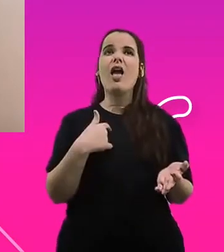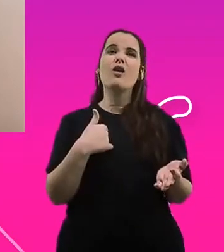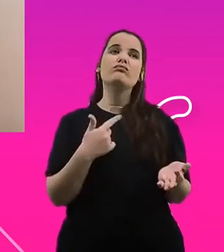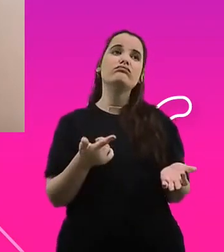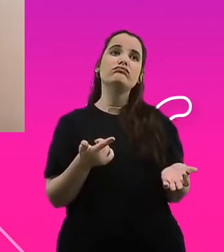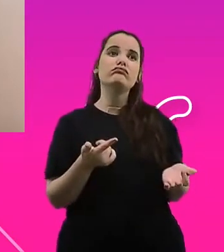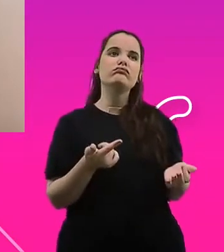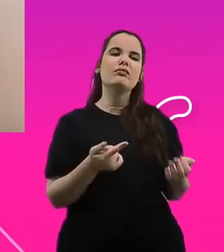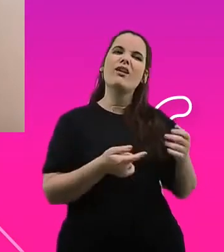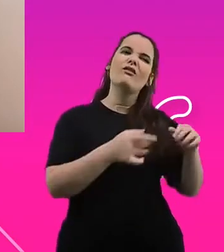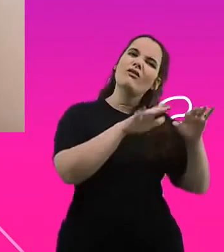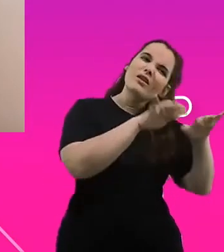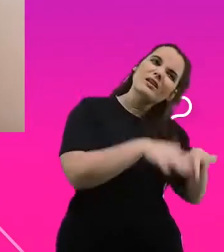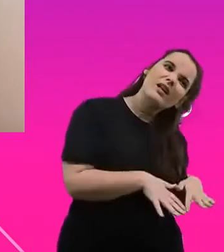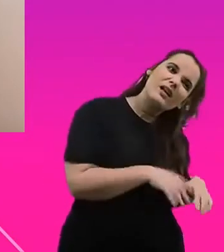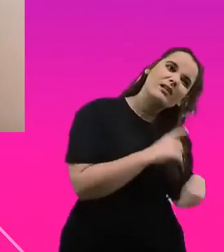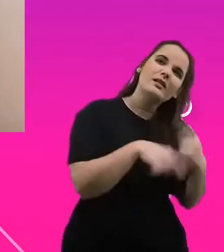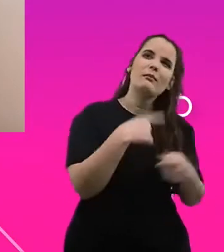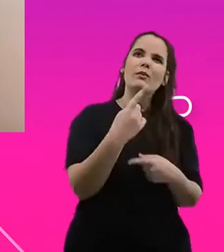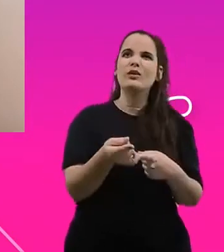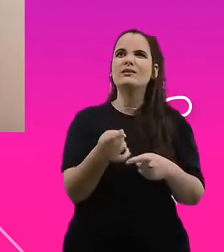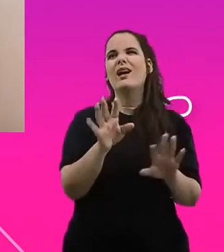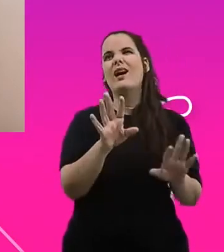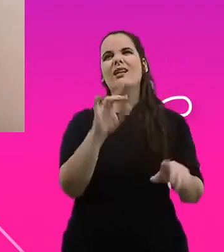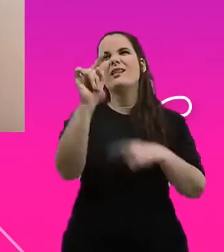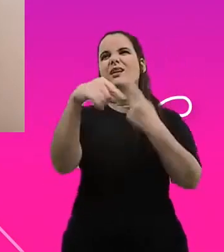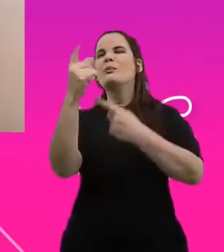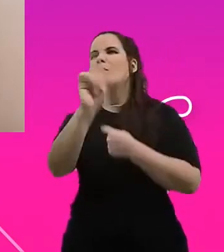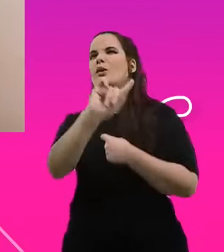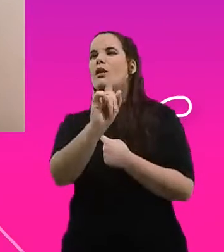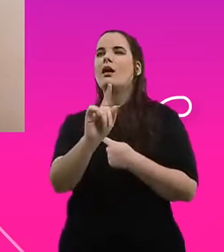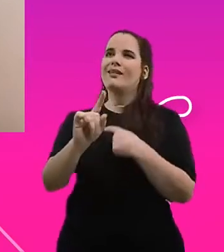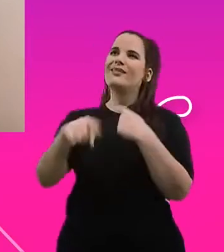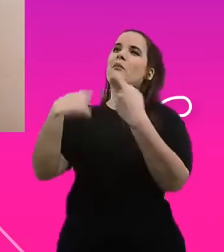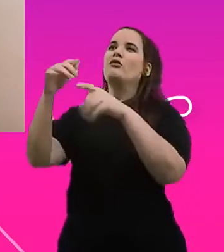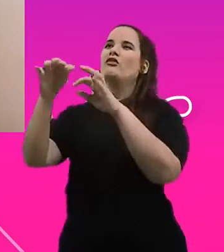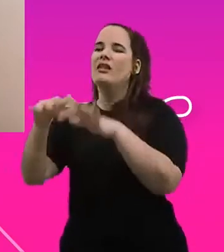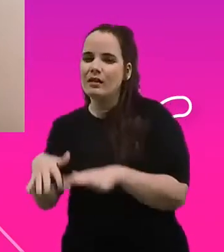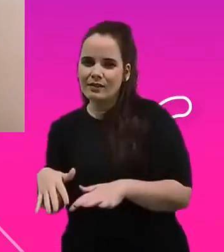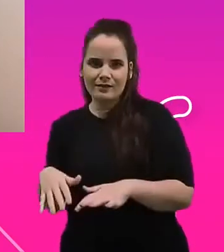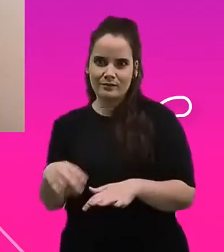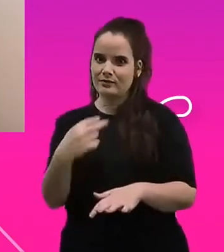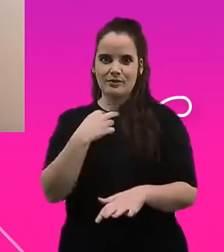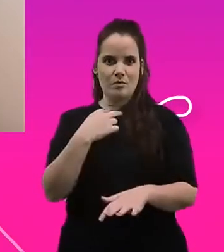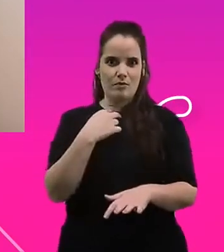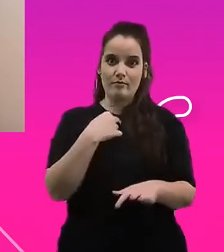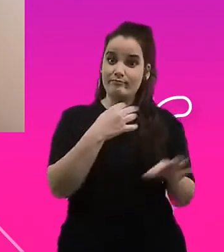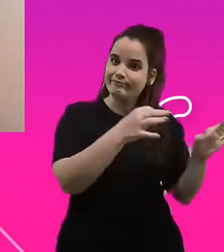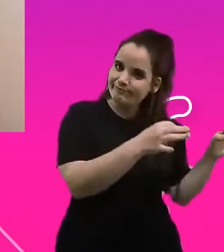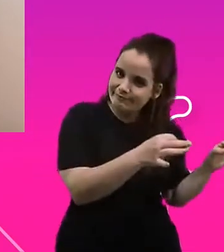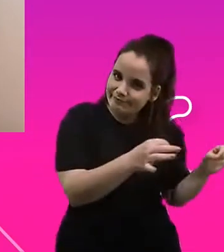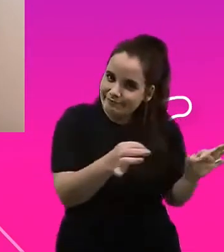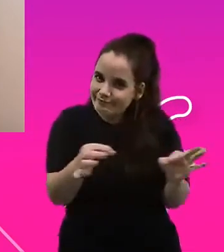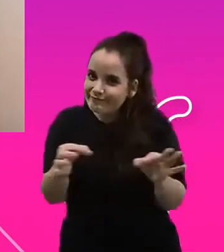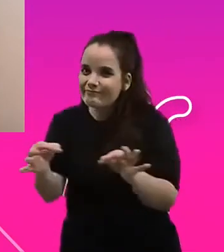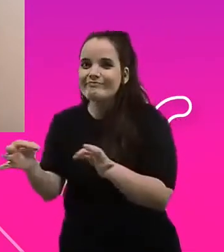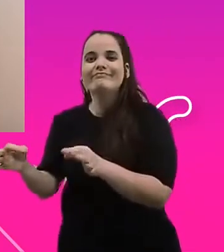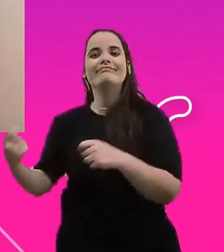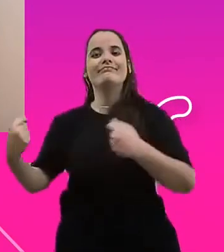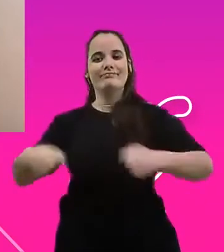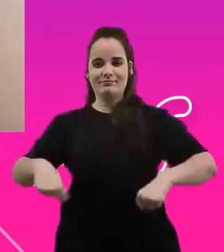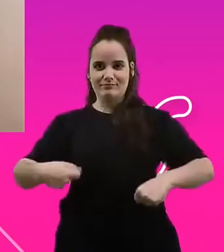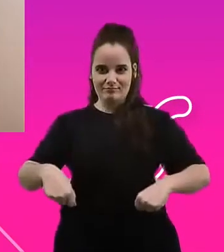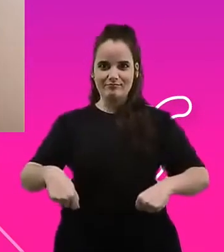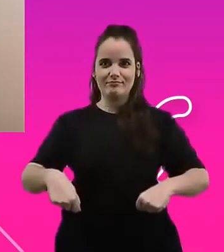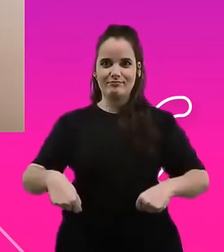de novo. Mas como tudo que a gente faz, que a gente espera que floresça, né, na história da semente, você tem que regar, você tem que estar ali, você tem que